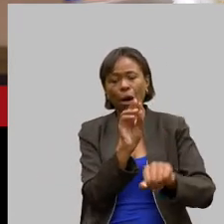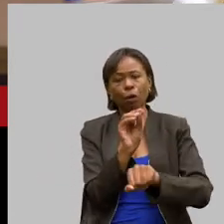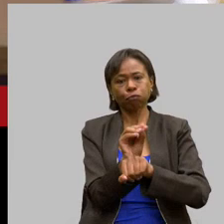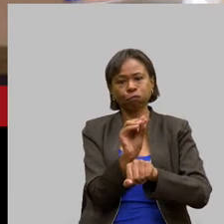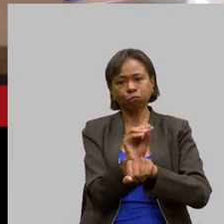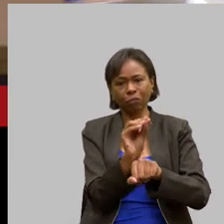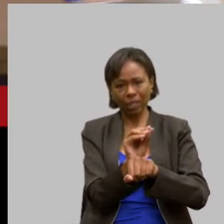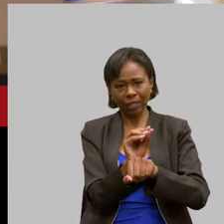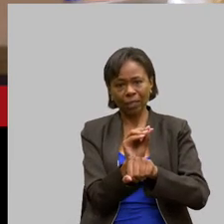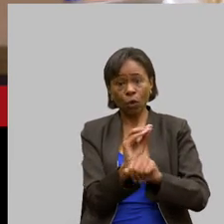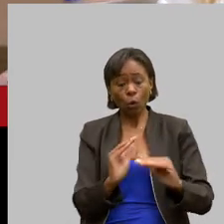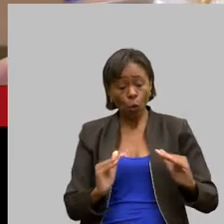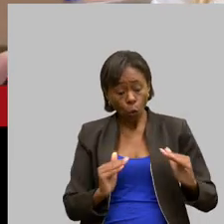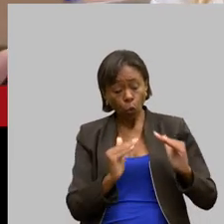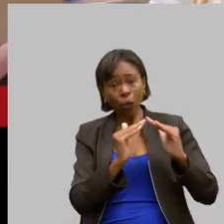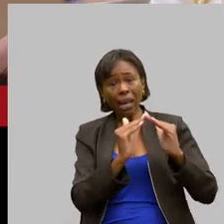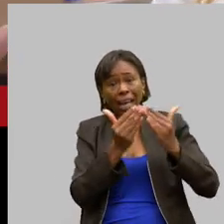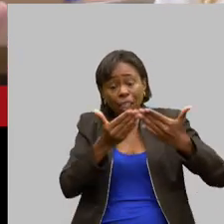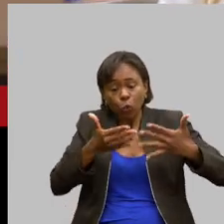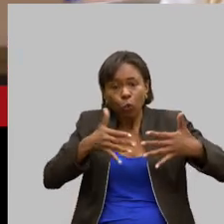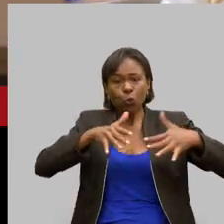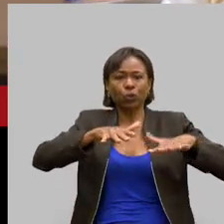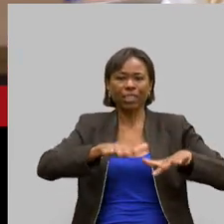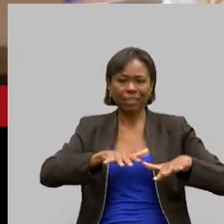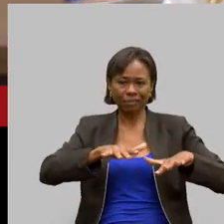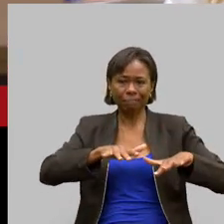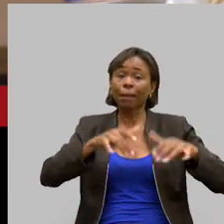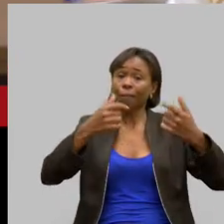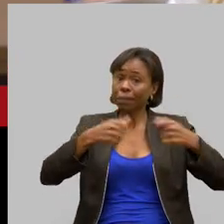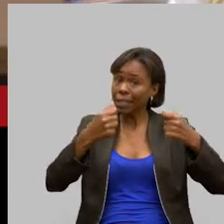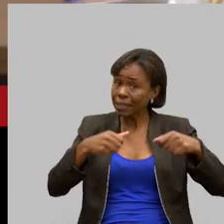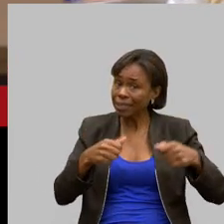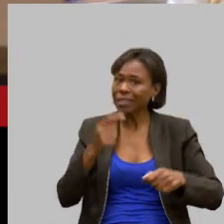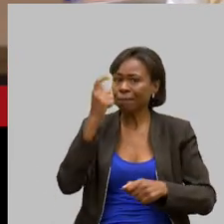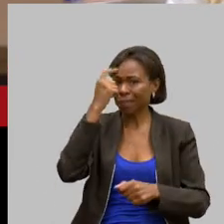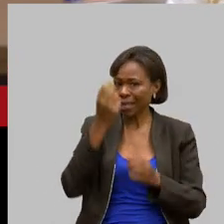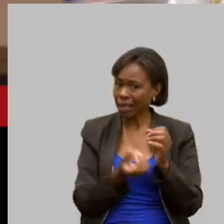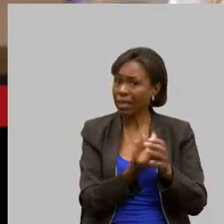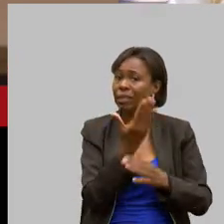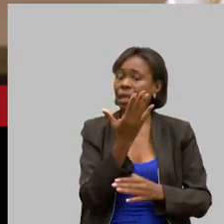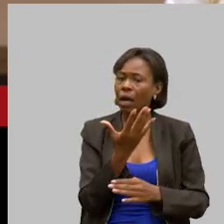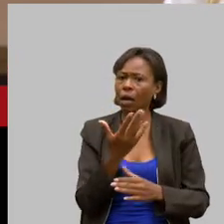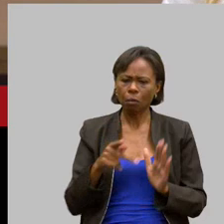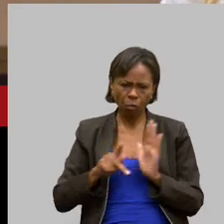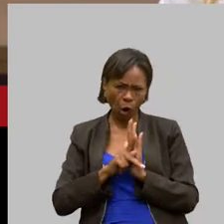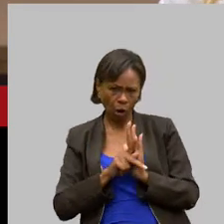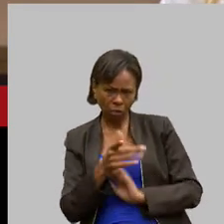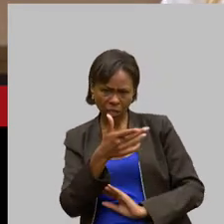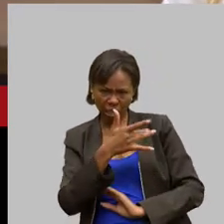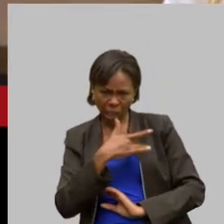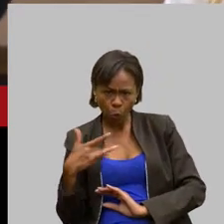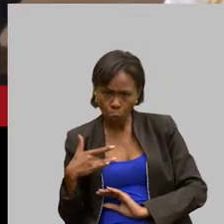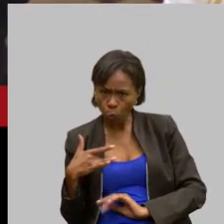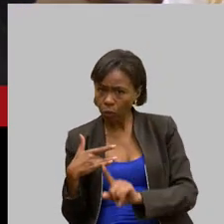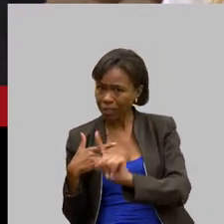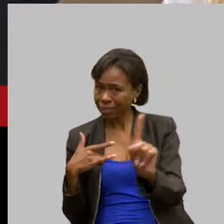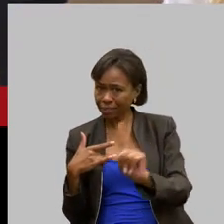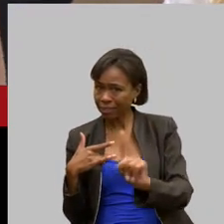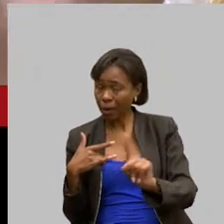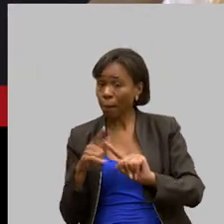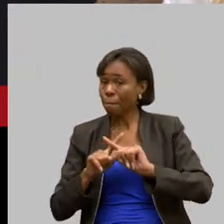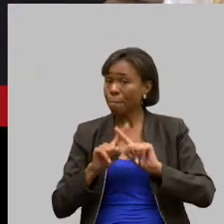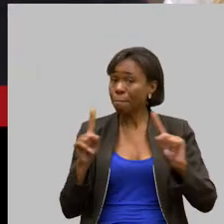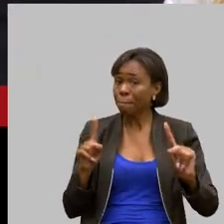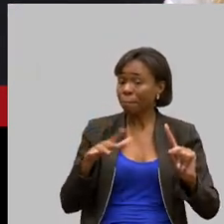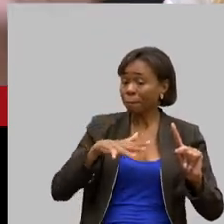moradias inclusivas E aí não é equipamento da saúde não é equipamento da Assistência